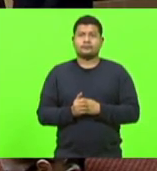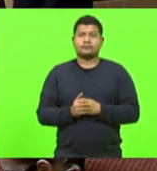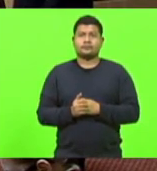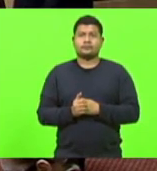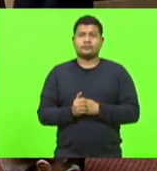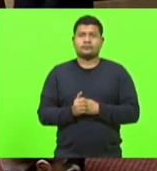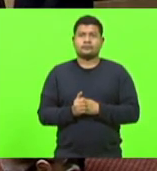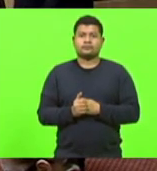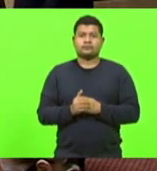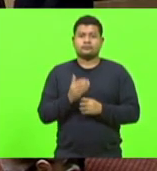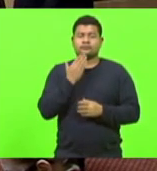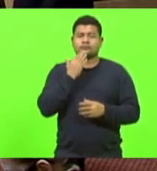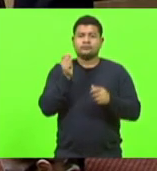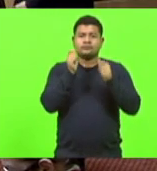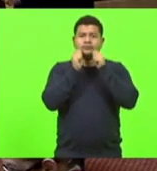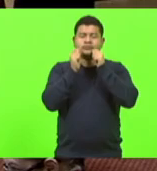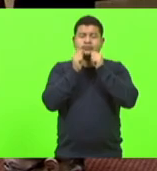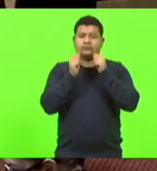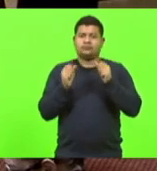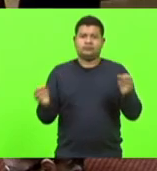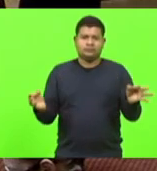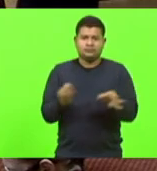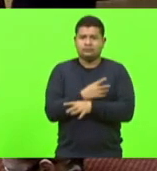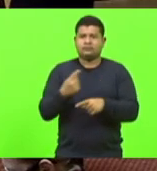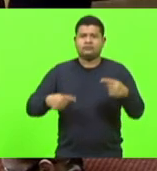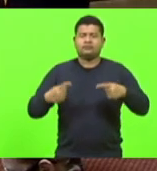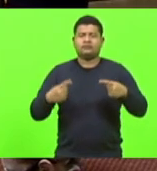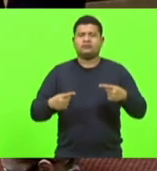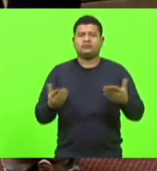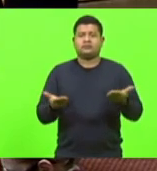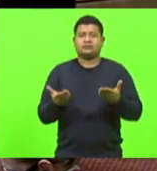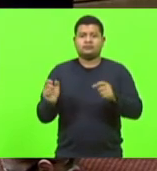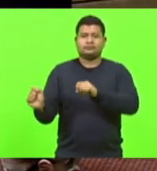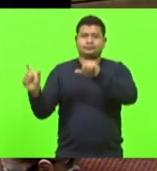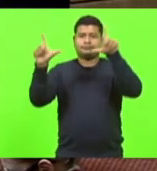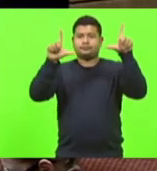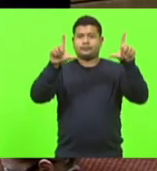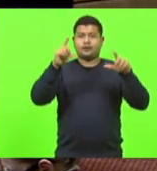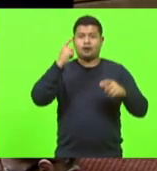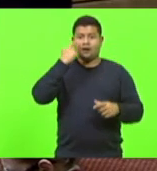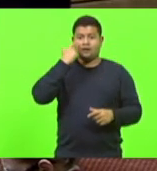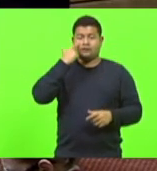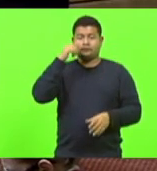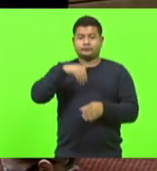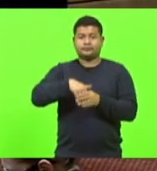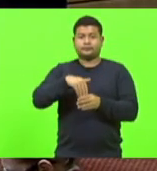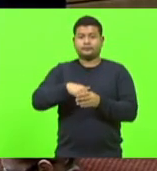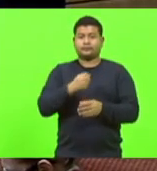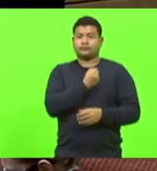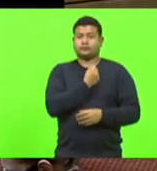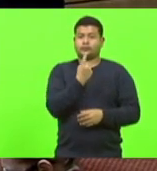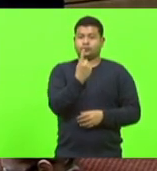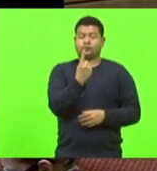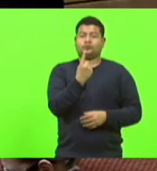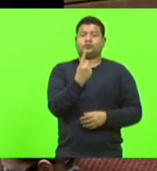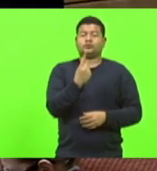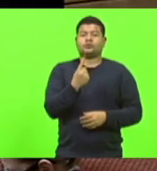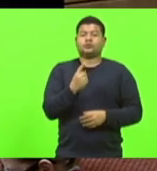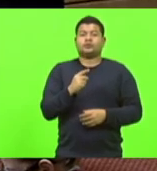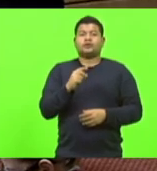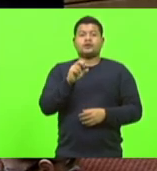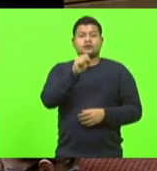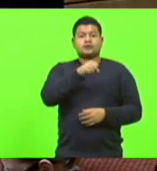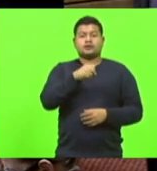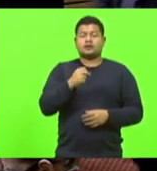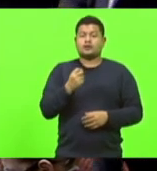eu peço Assessoria encerrada a discussão peça assessoria que abra o painel quem vota ou um vota a favor do requerimento que em volta